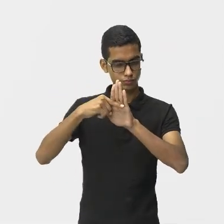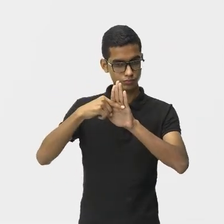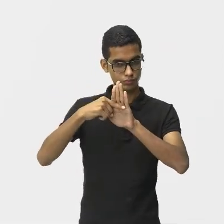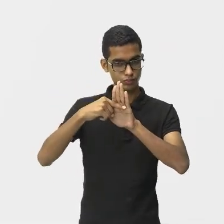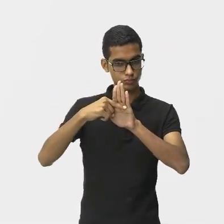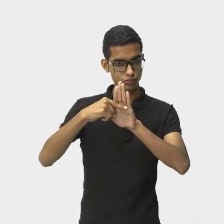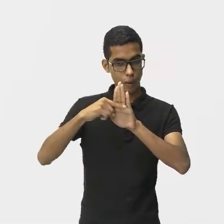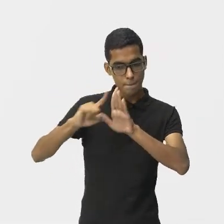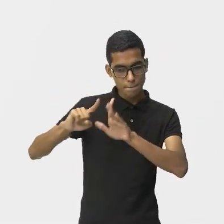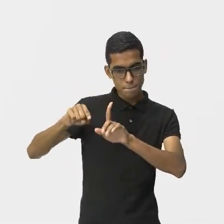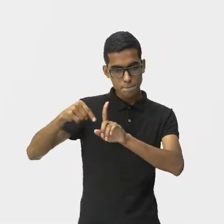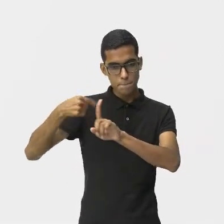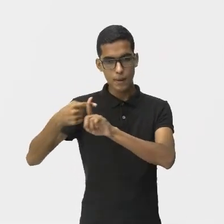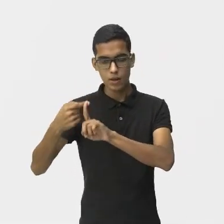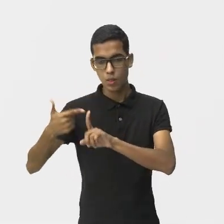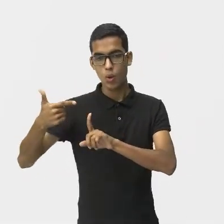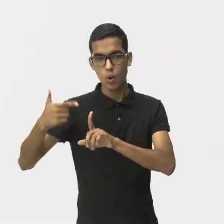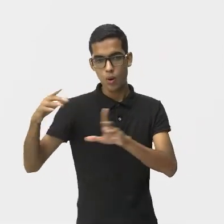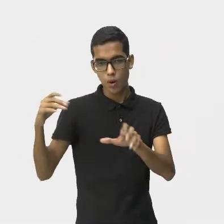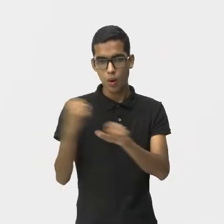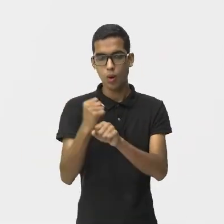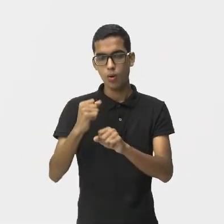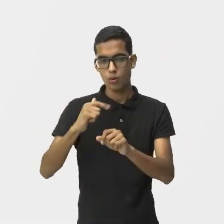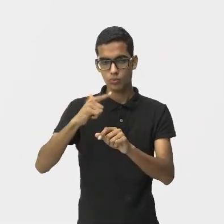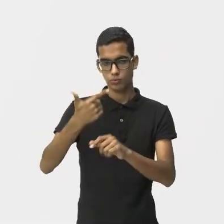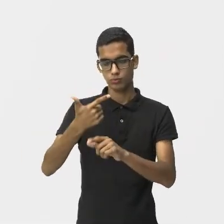2 positivo. Menos,